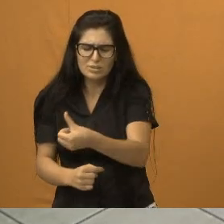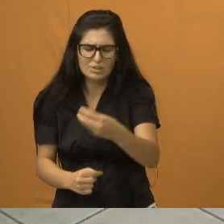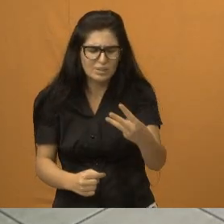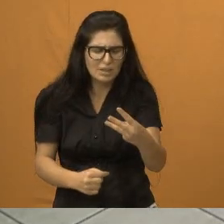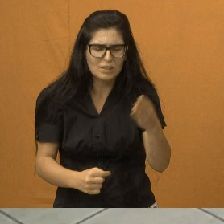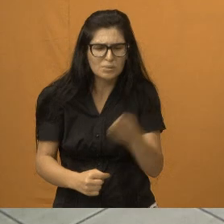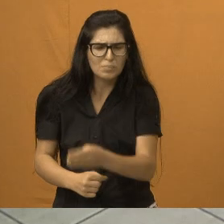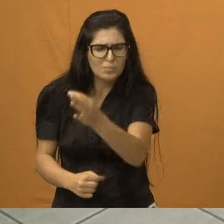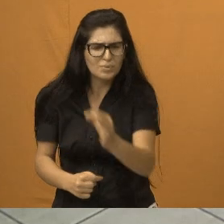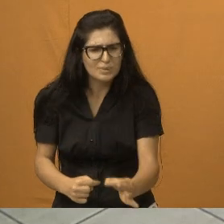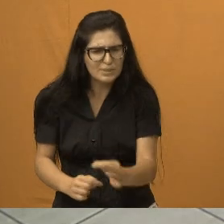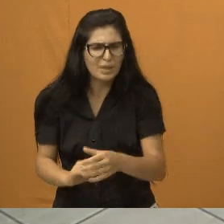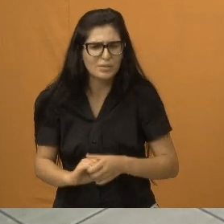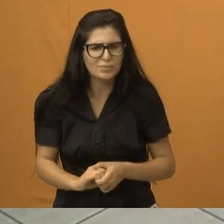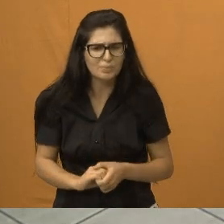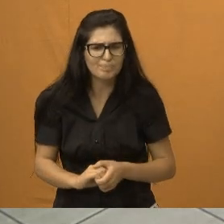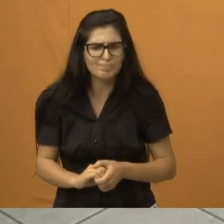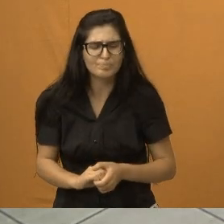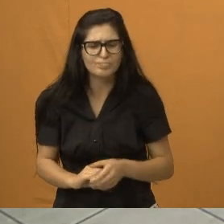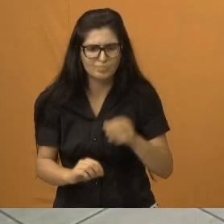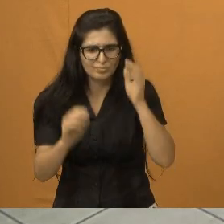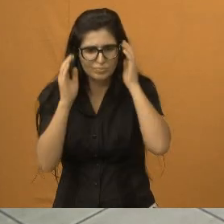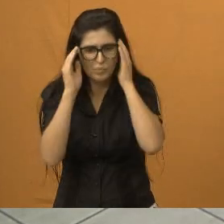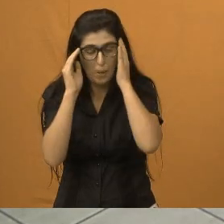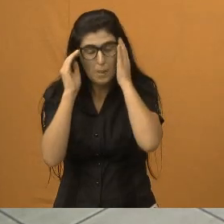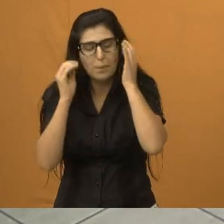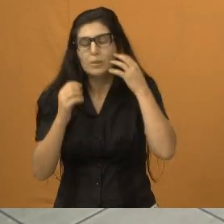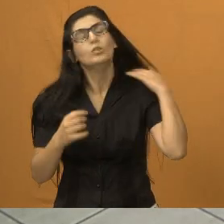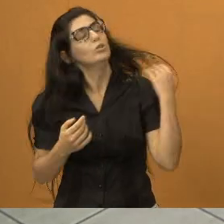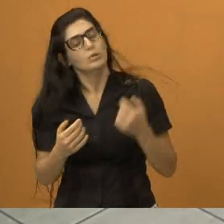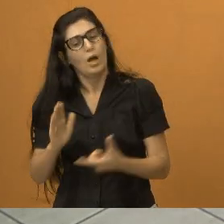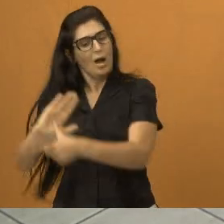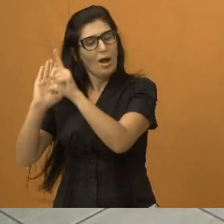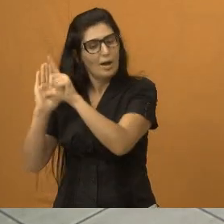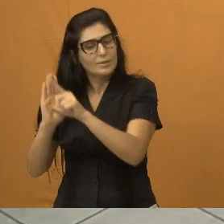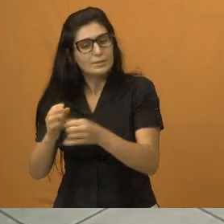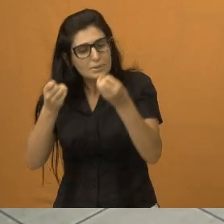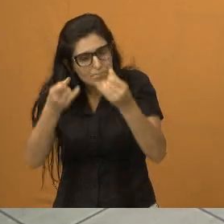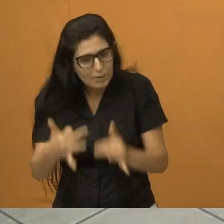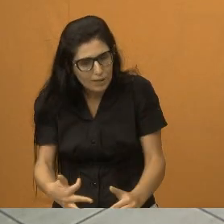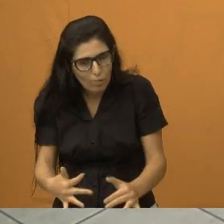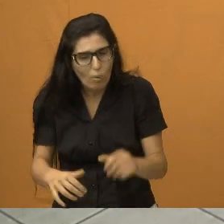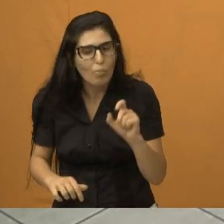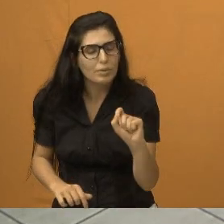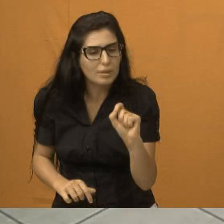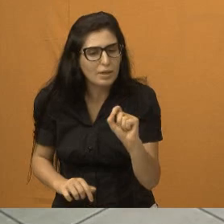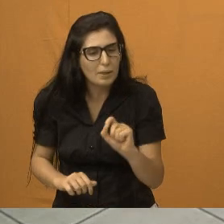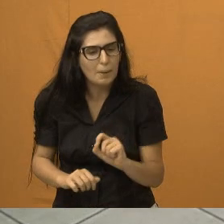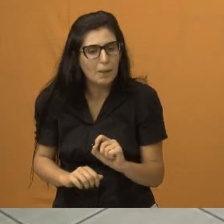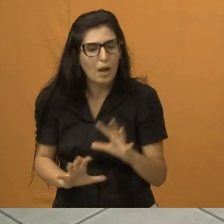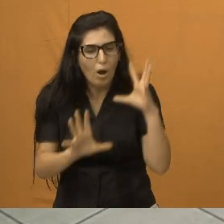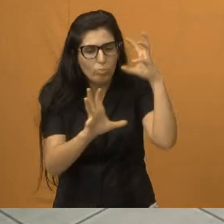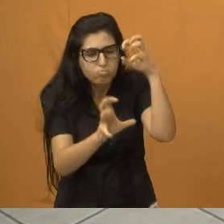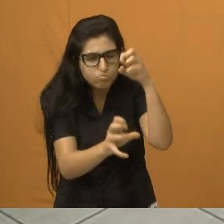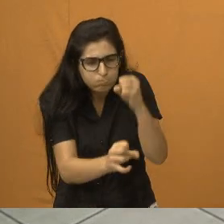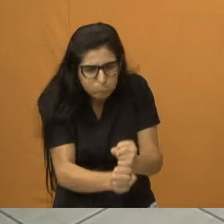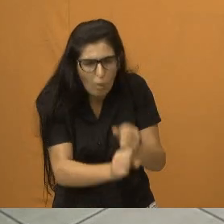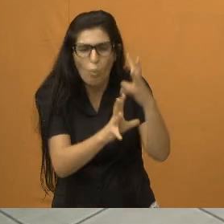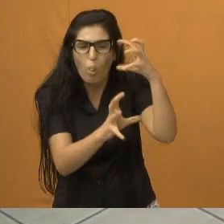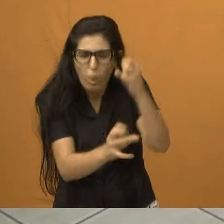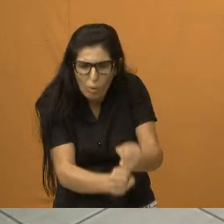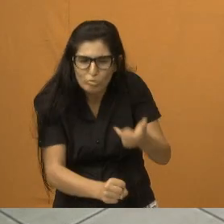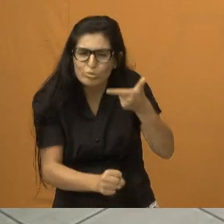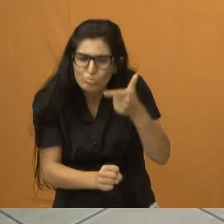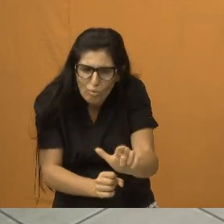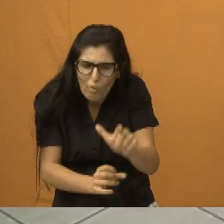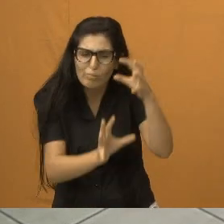47,63%. Tá. Então, Rodrigo, como eu falei aqui no decorrer dos slides, tem o recálculo, né, da dívida da qual o